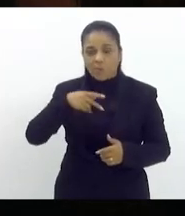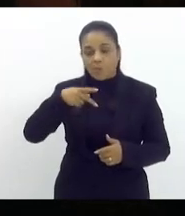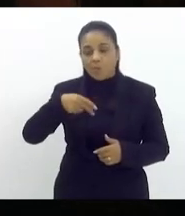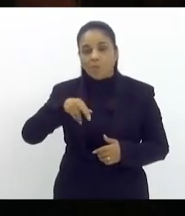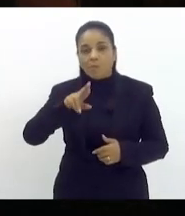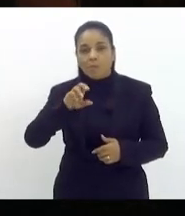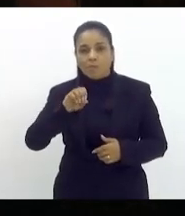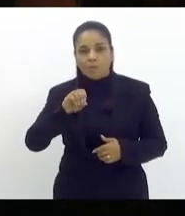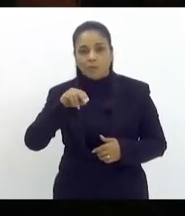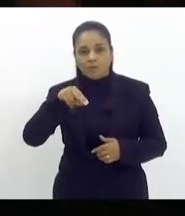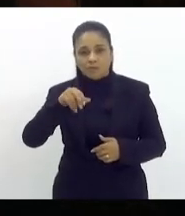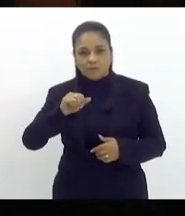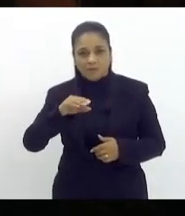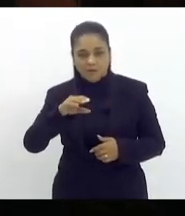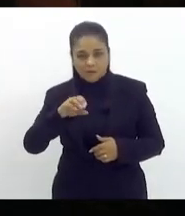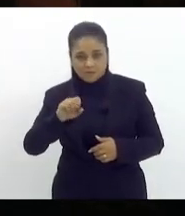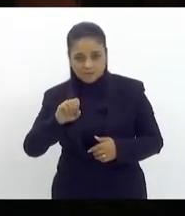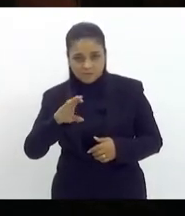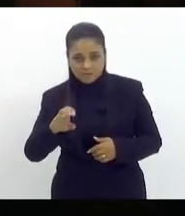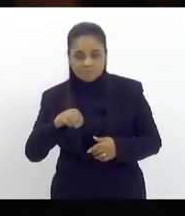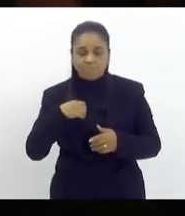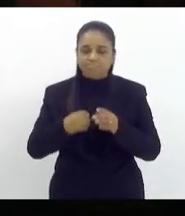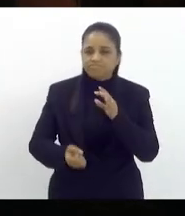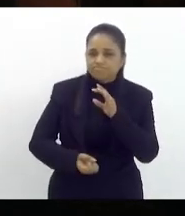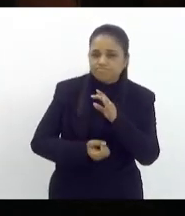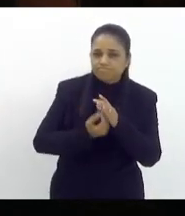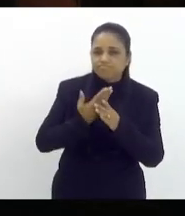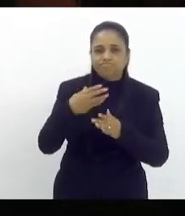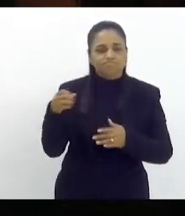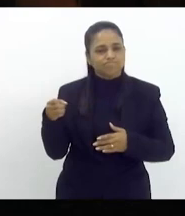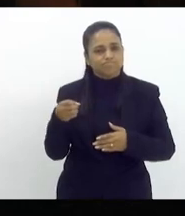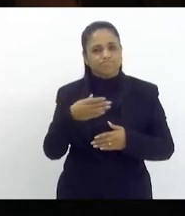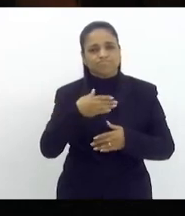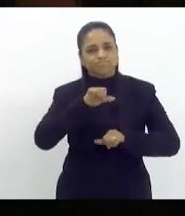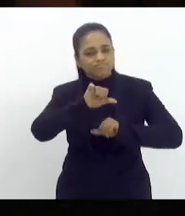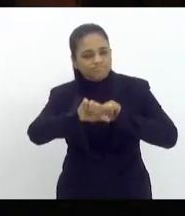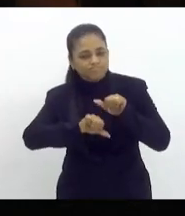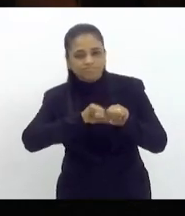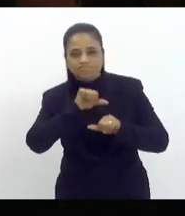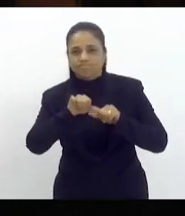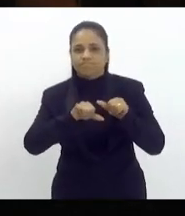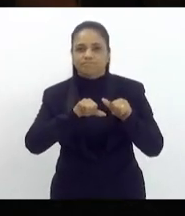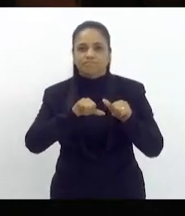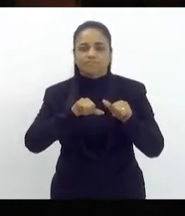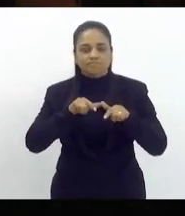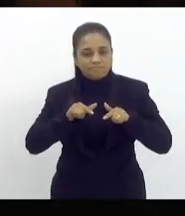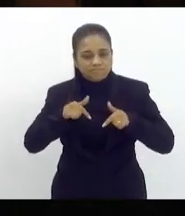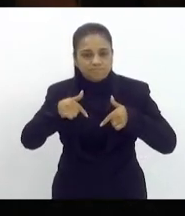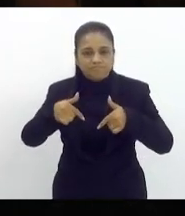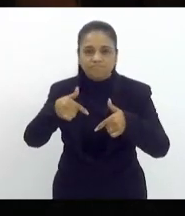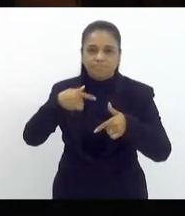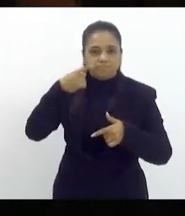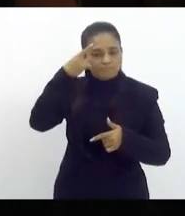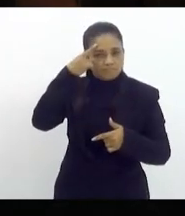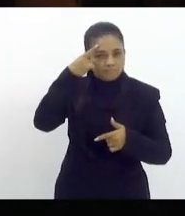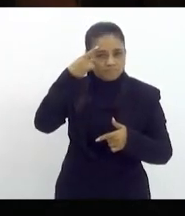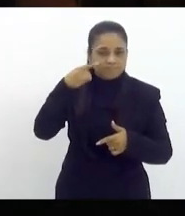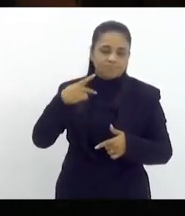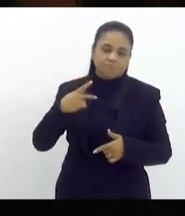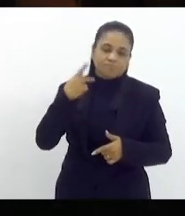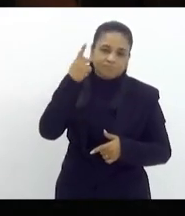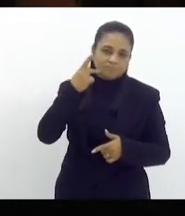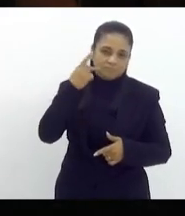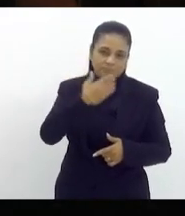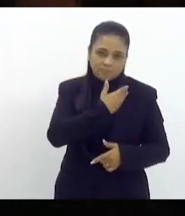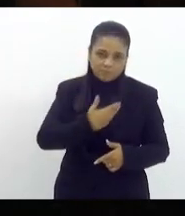política importantíssima inovadora desde que foi criada para pensar e executar políticas públicas de